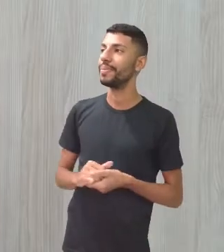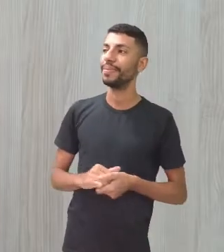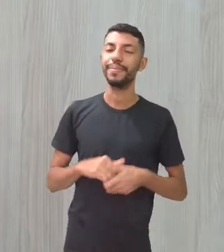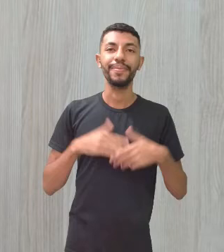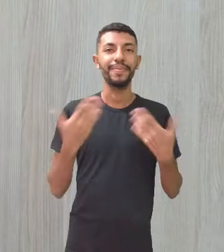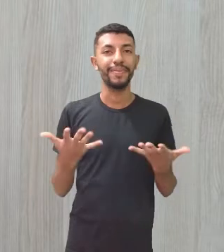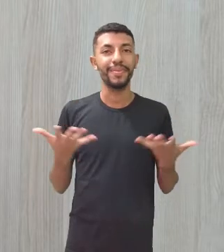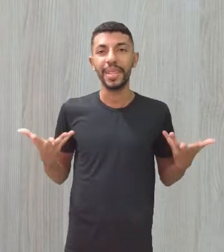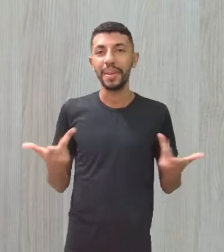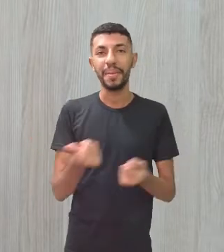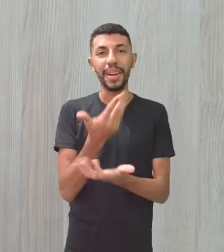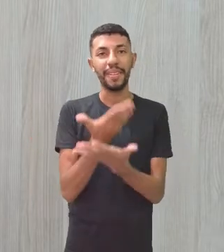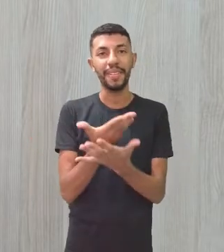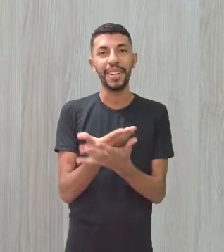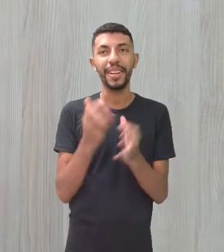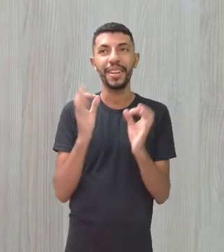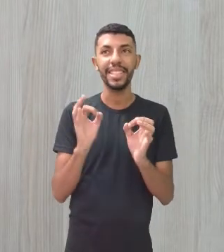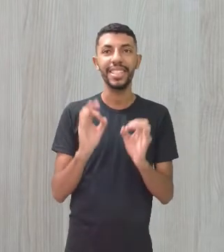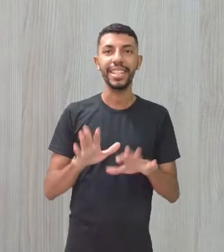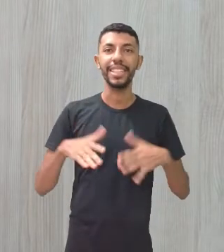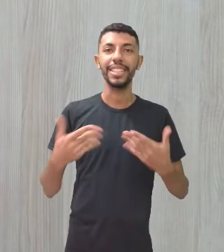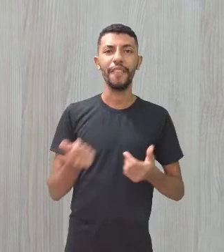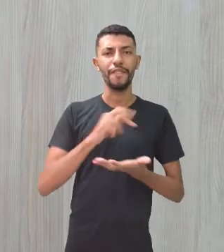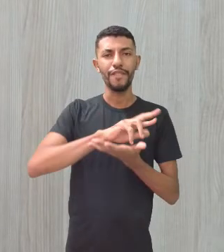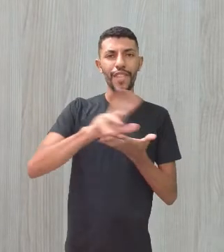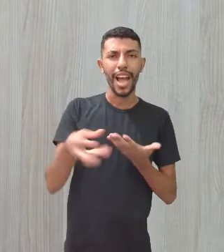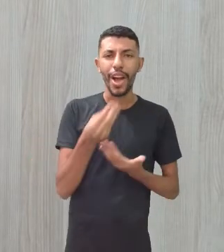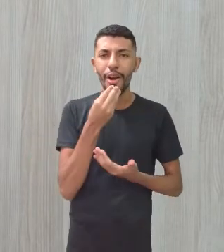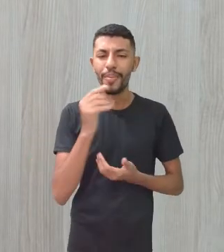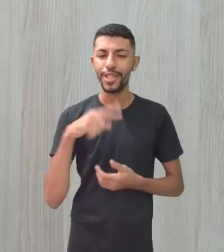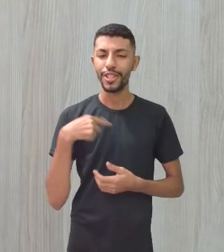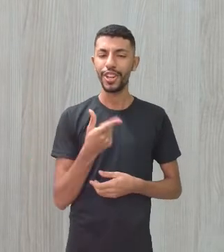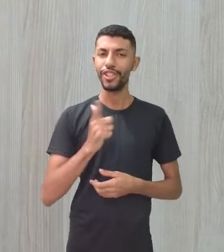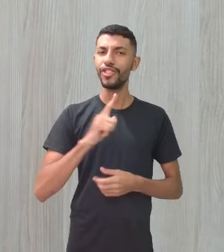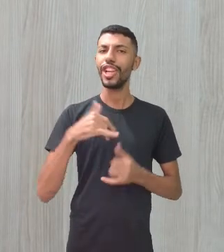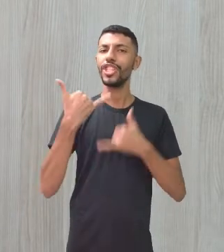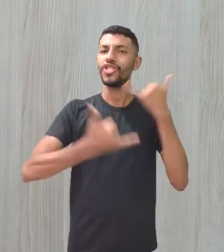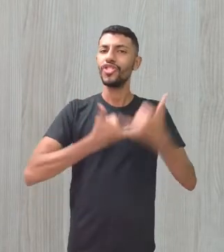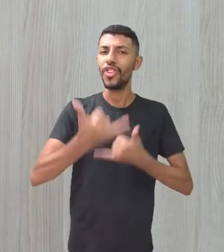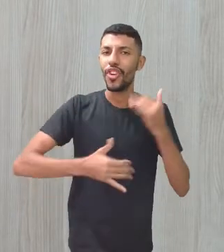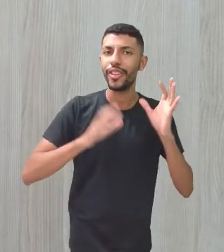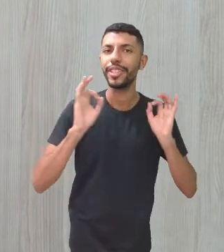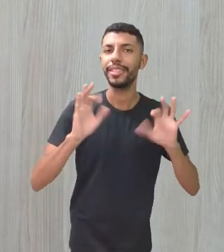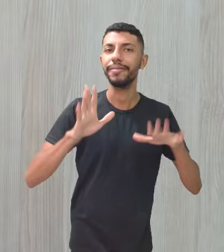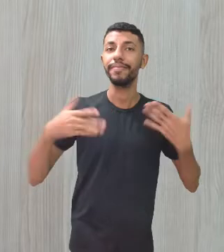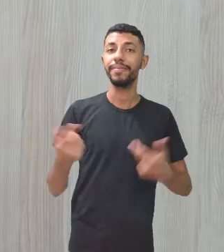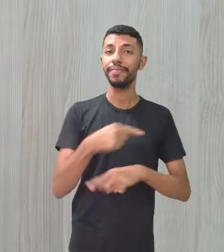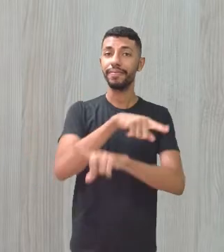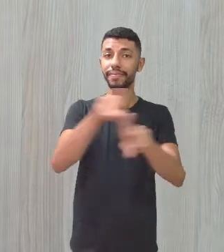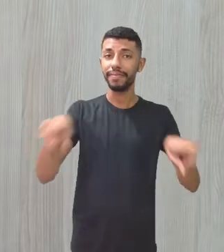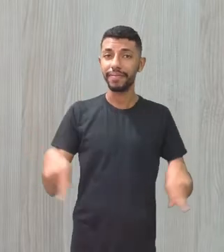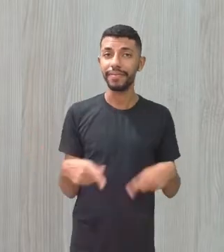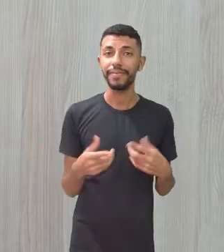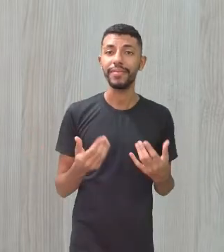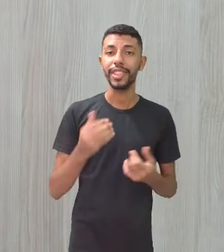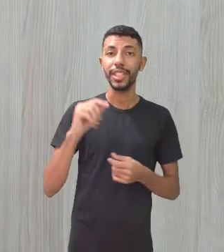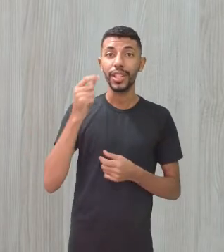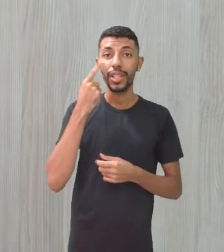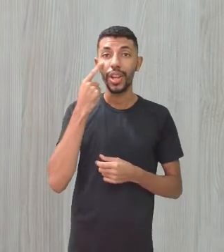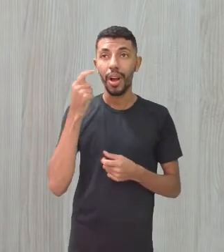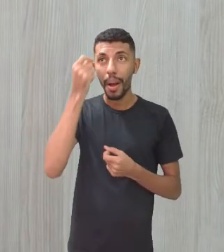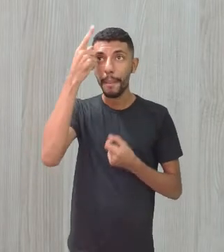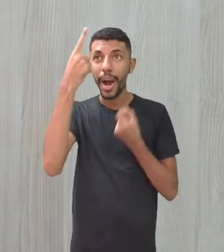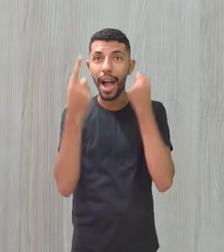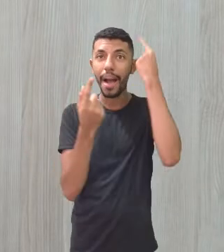gente, maravilhosa essa aula, não é? Então, tantas opções que nós temos de jogos aí. Então, vocês vão pegando a